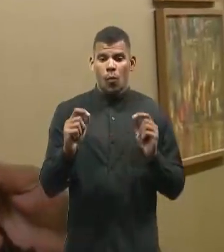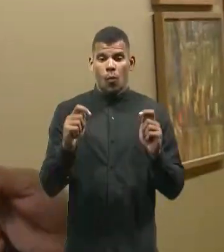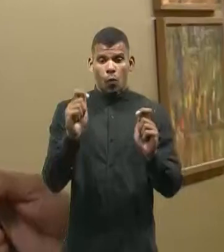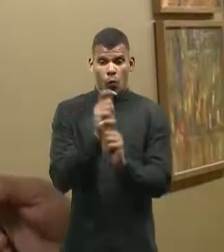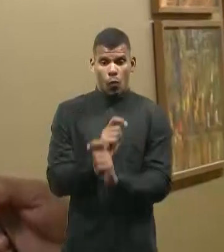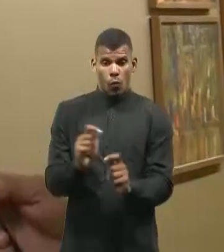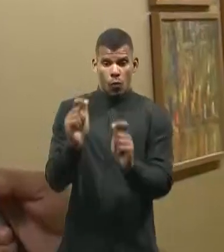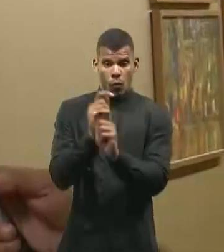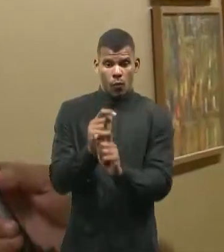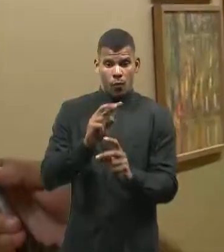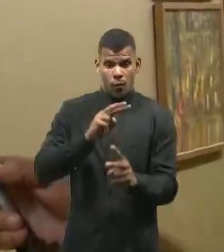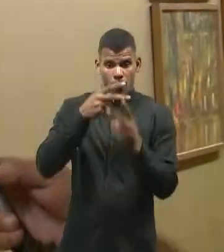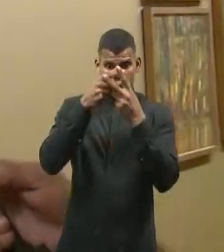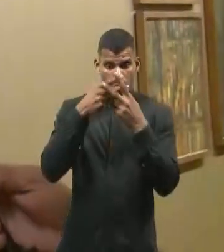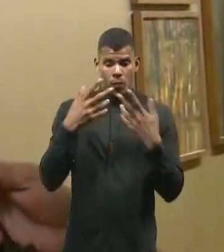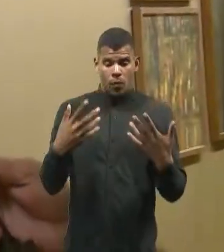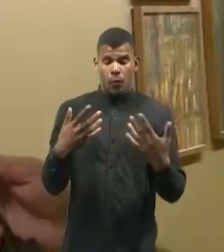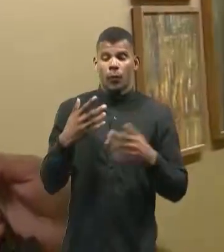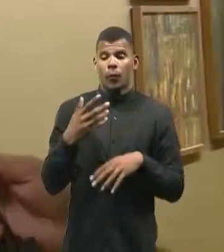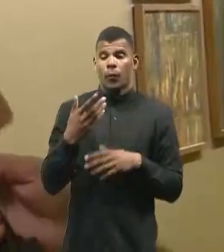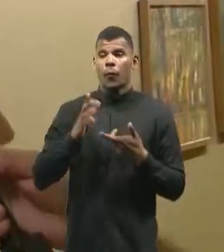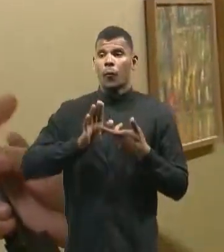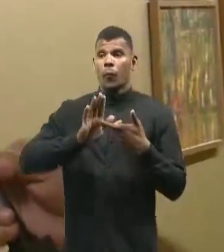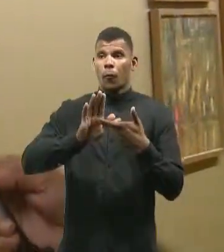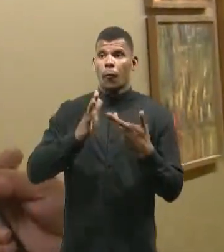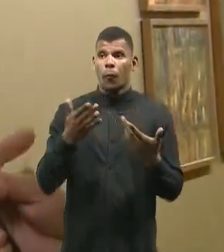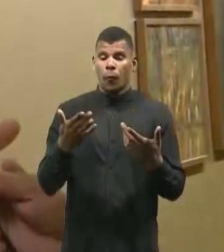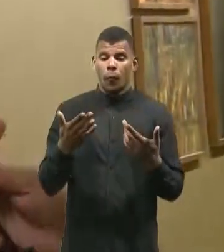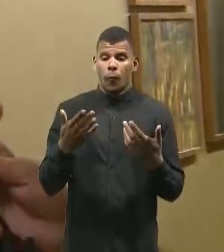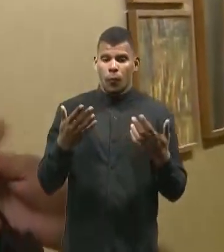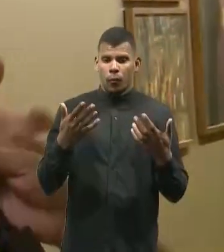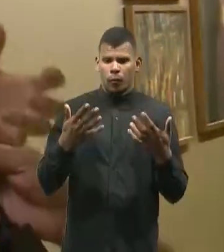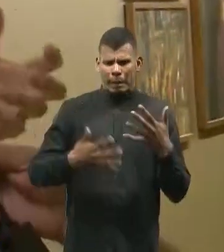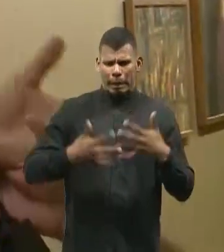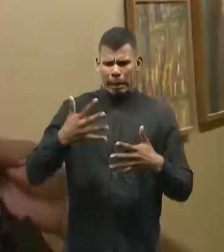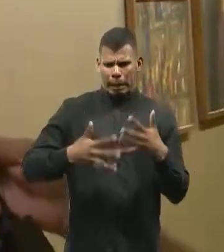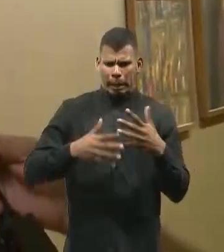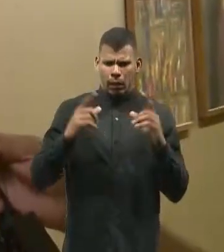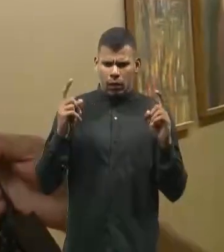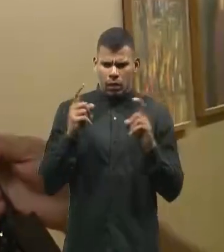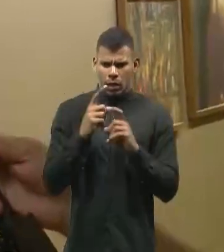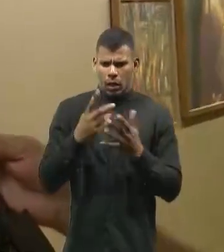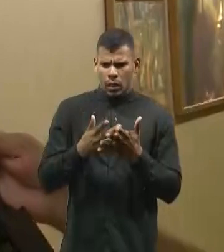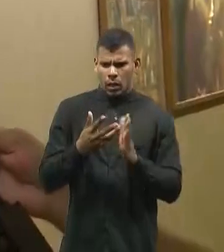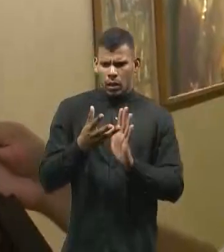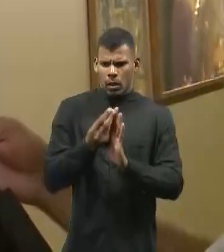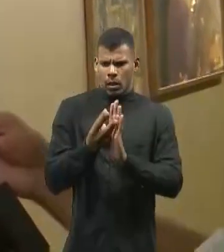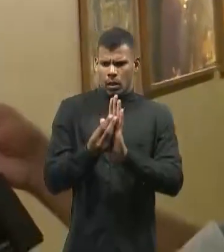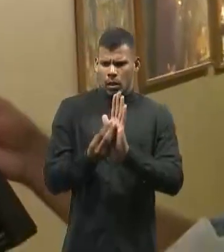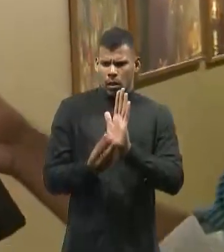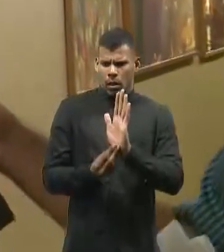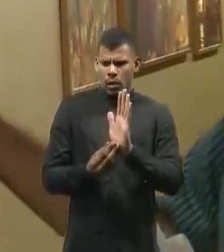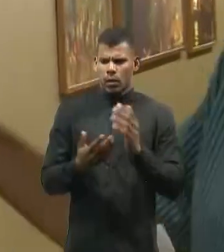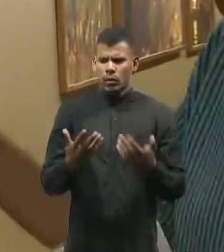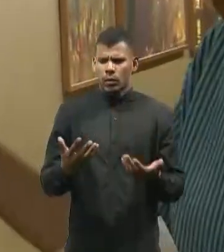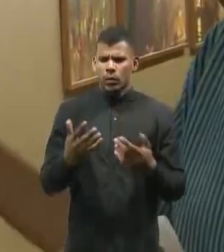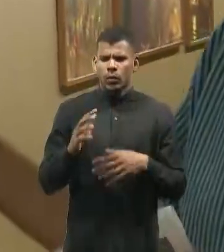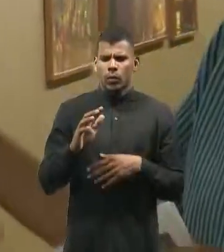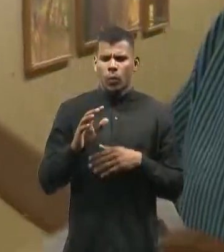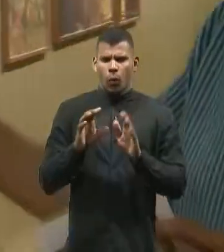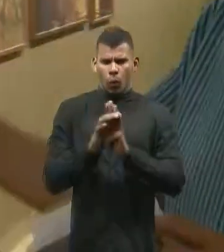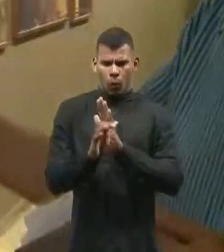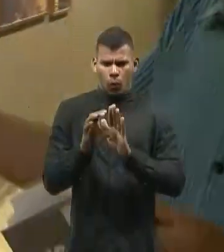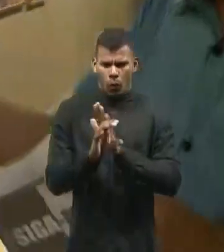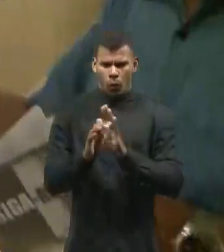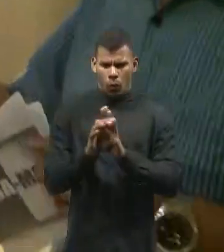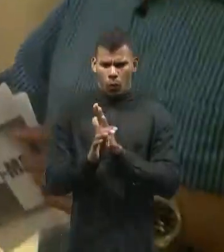nos traumatizar. Então, a exposição ela é bem complexa a título de teoria, por isso que é muito importante você entender os conceitos